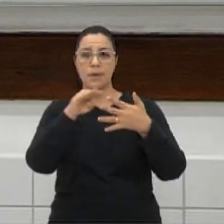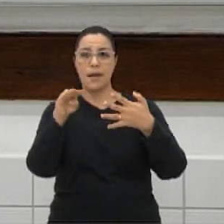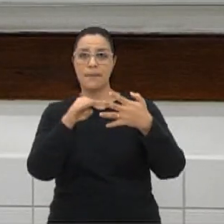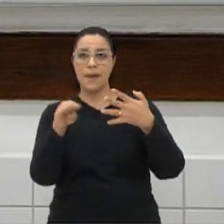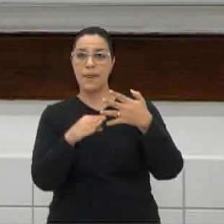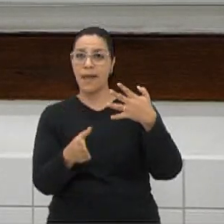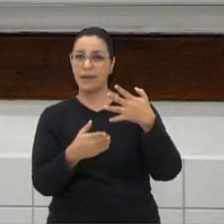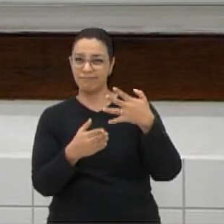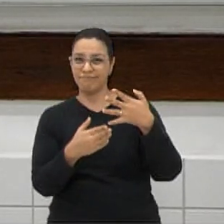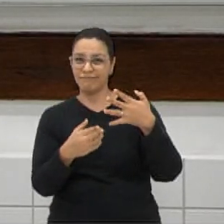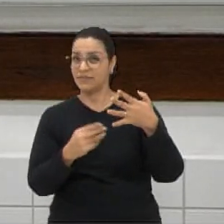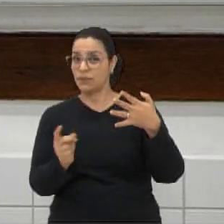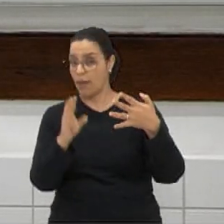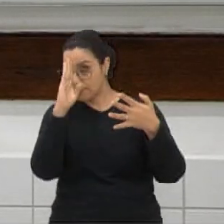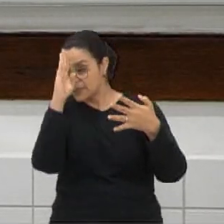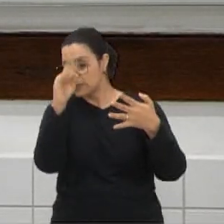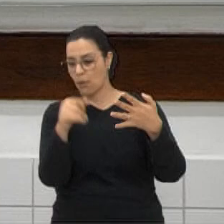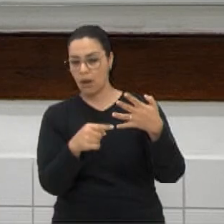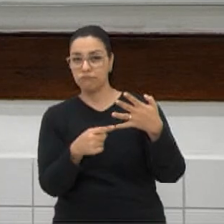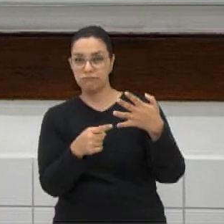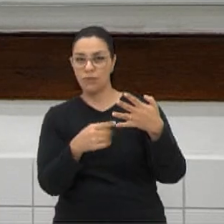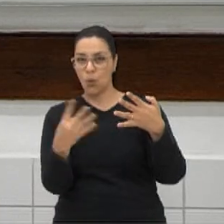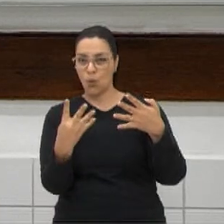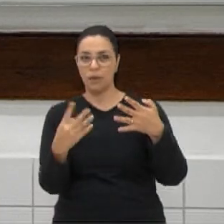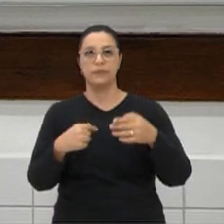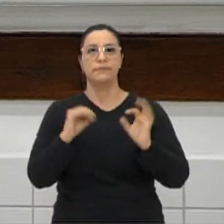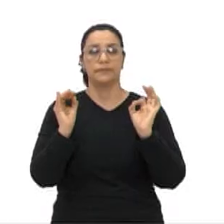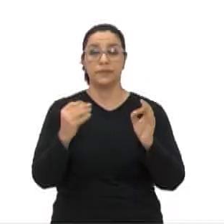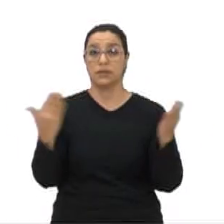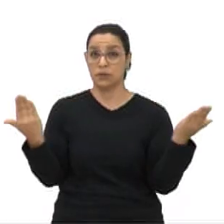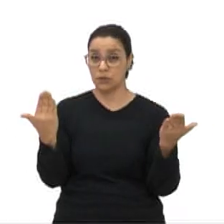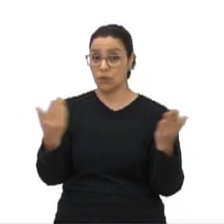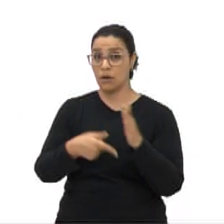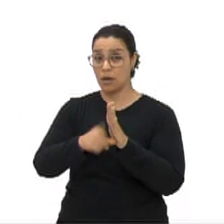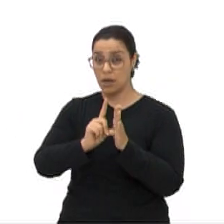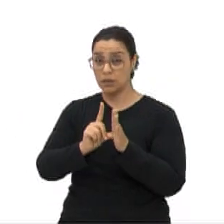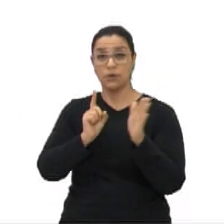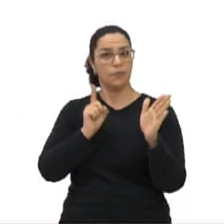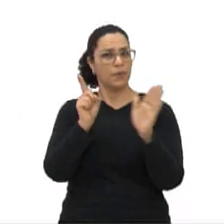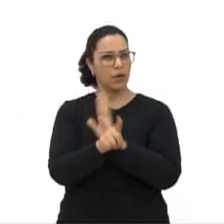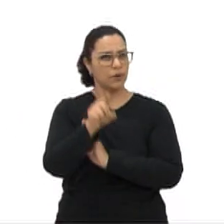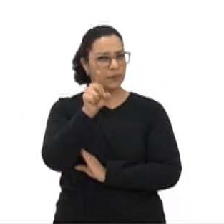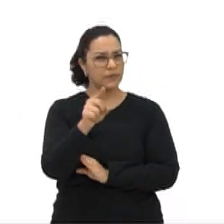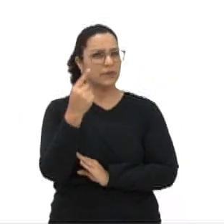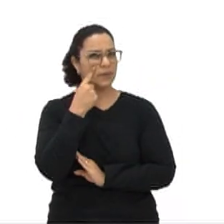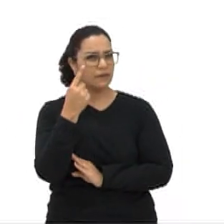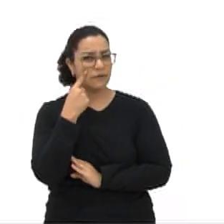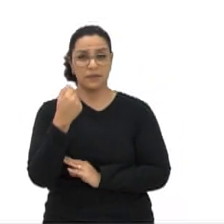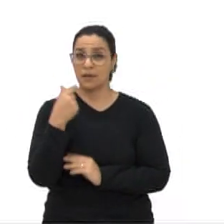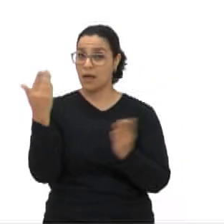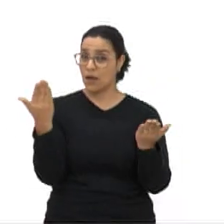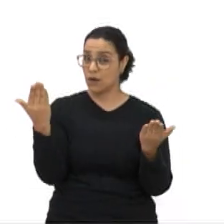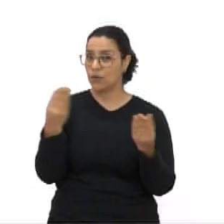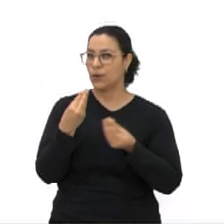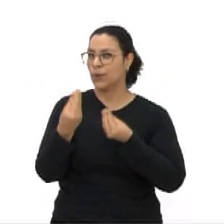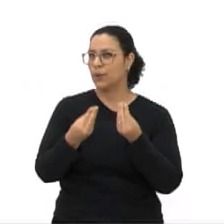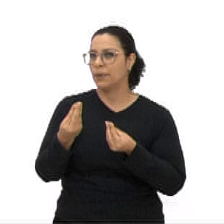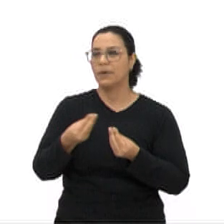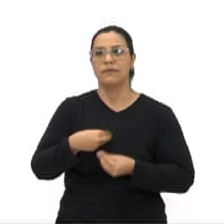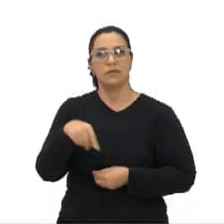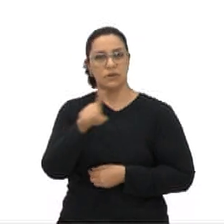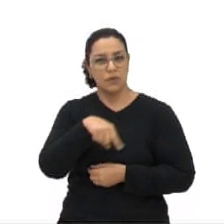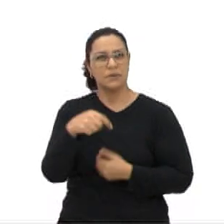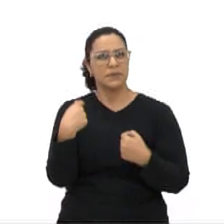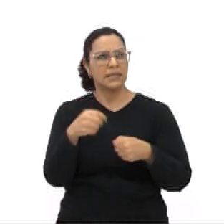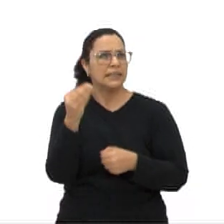posições consideradas na história da arte naquela época, tá bom? Bem, mas antes, eu trouxe um quiz aqui para vocês que não pode deixar